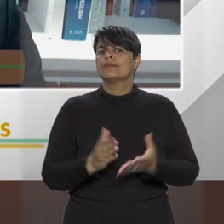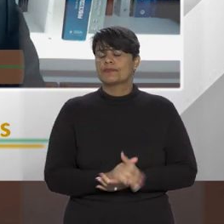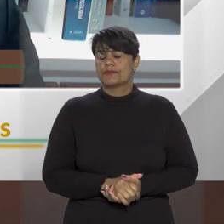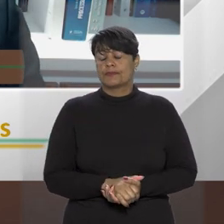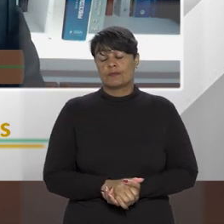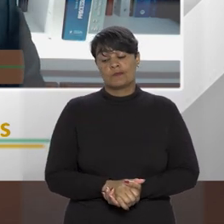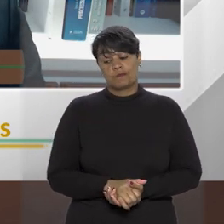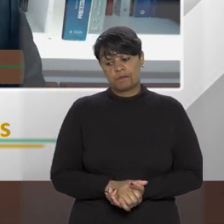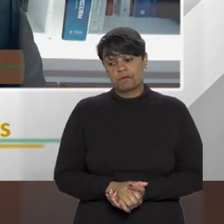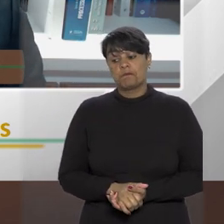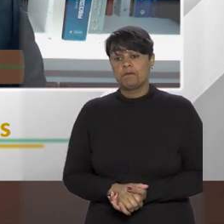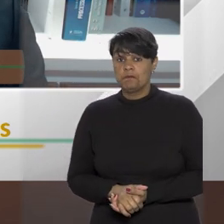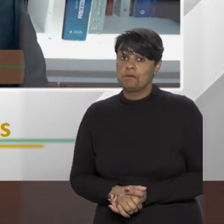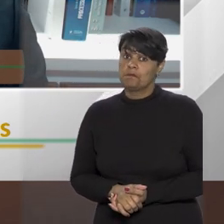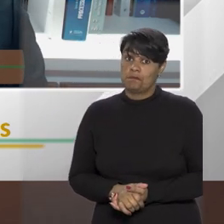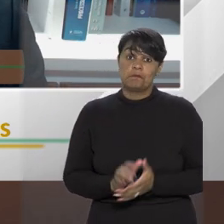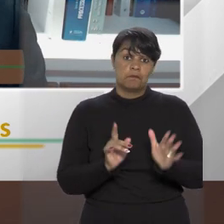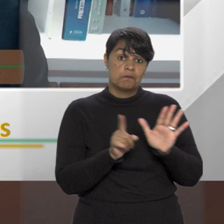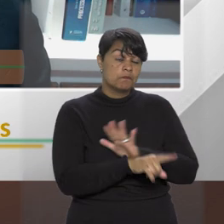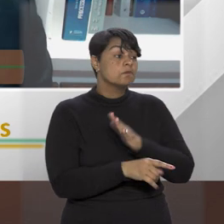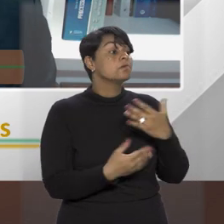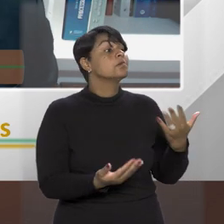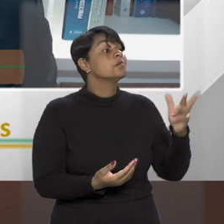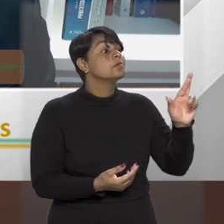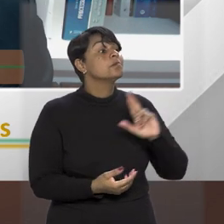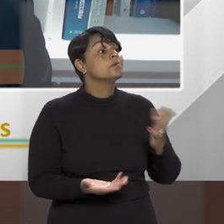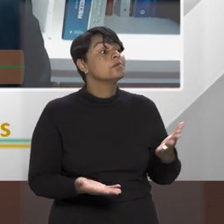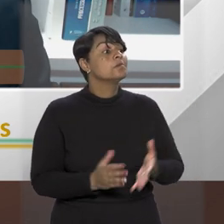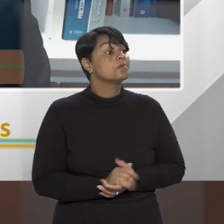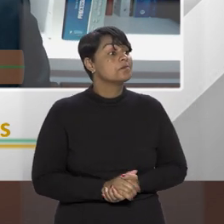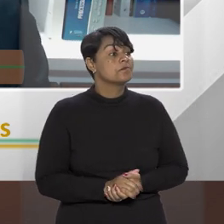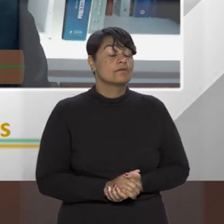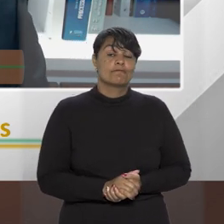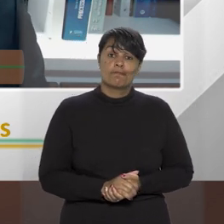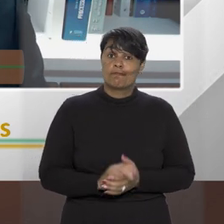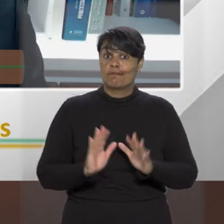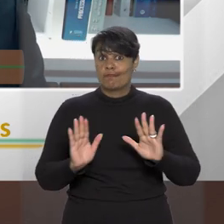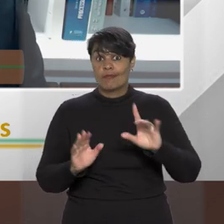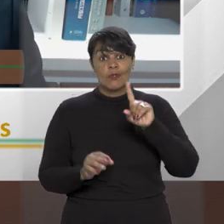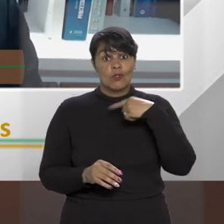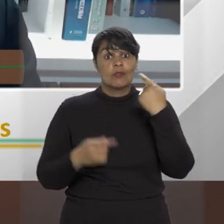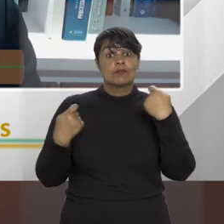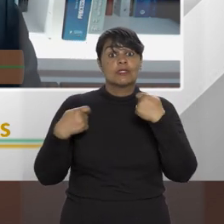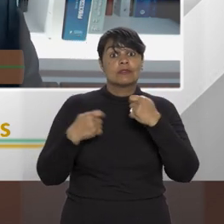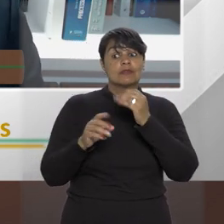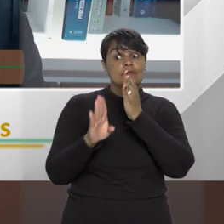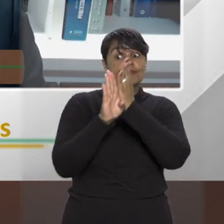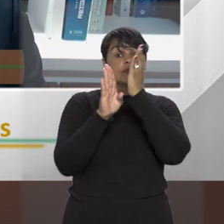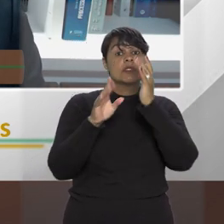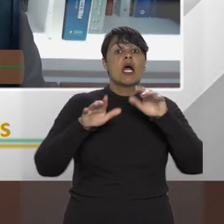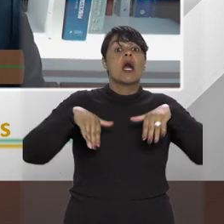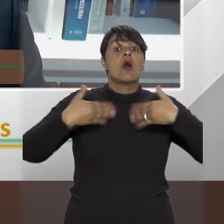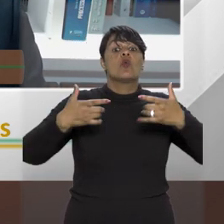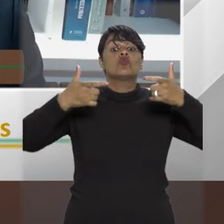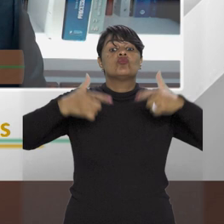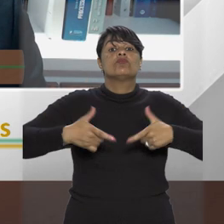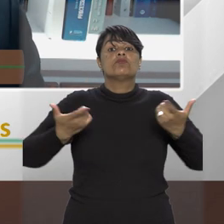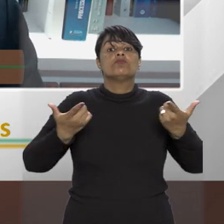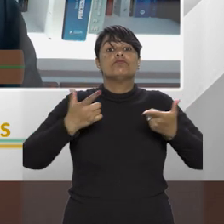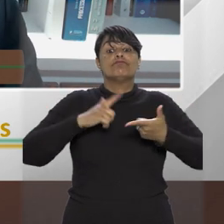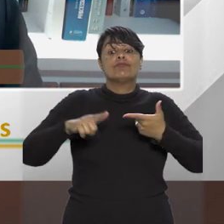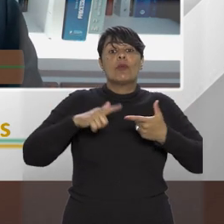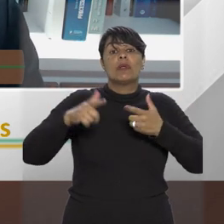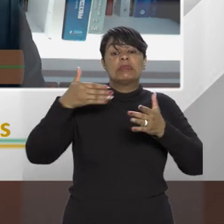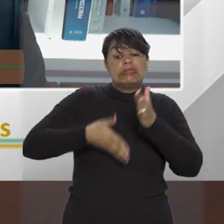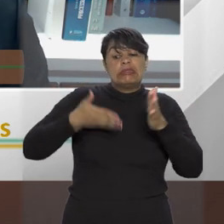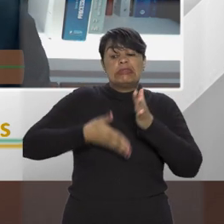assim, do nosso sistema de justiça. E, segundo o próprio Conselho Nacional de Justiça, no relatório que eu já mencionei algumas vezes,